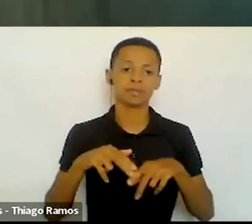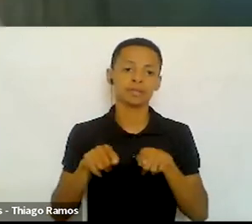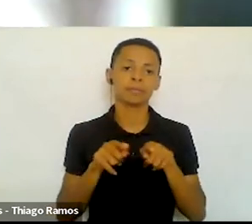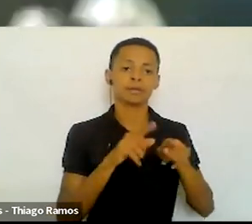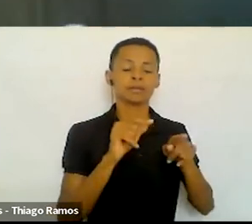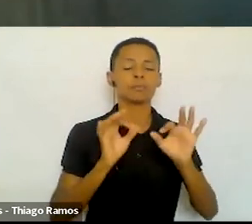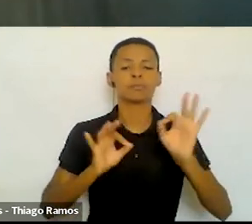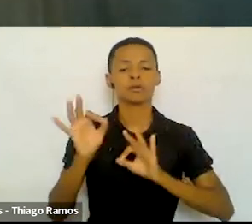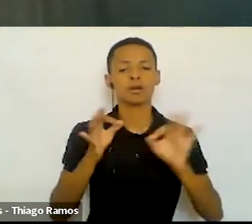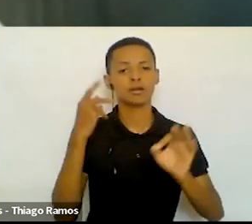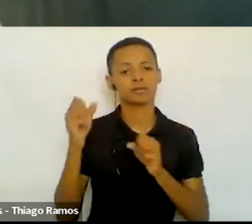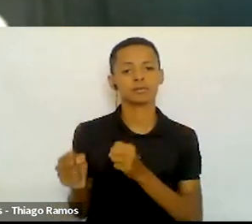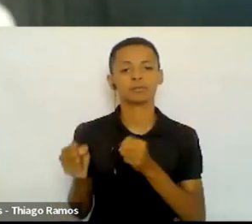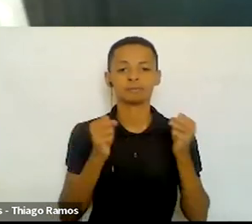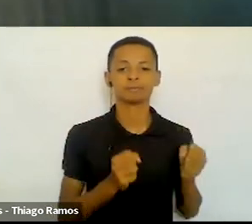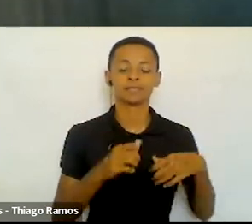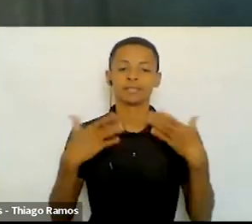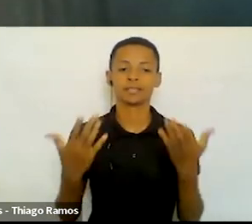Então, dentro